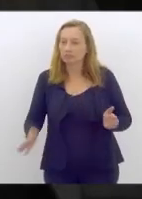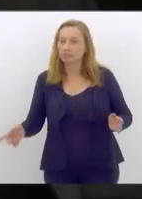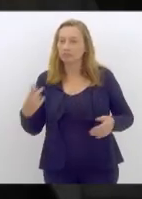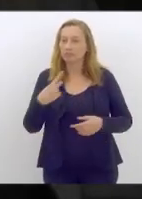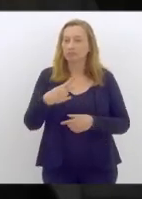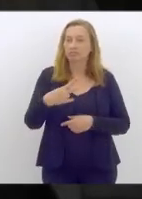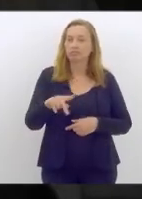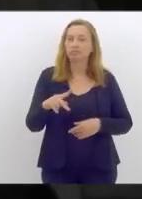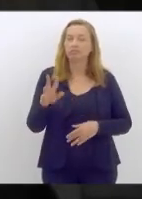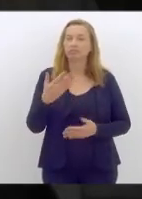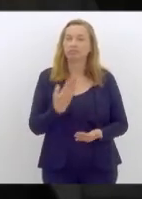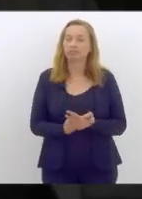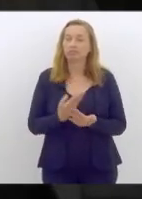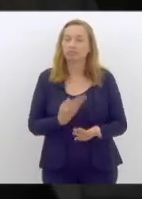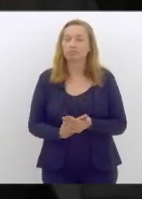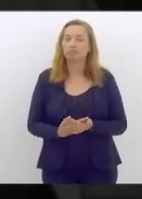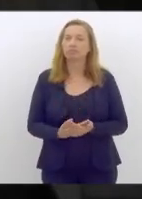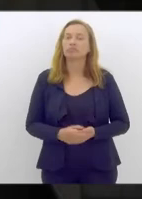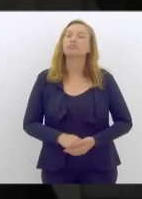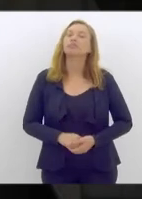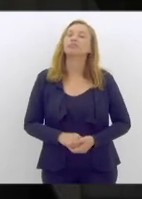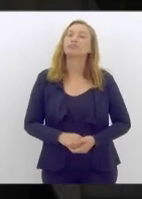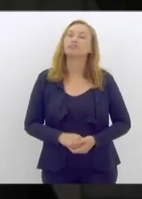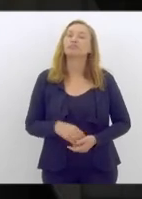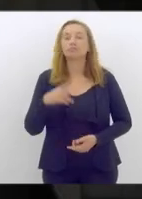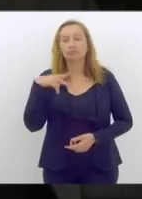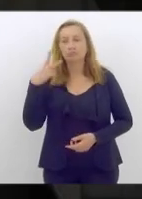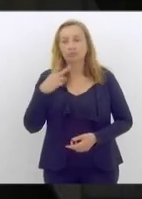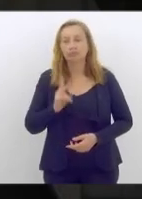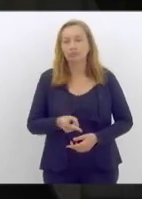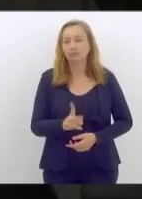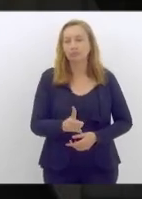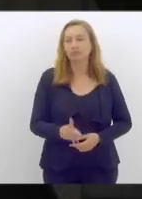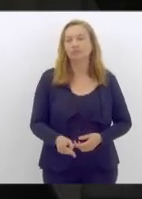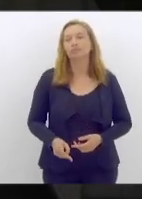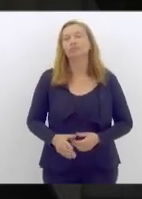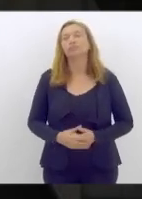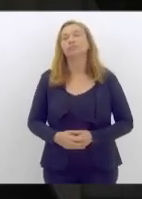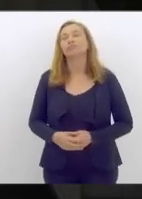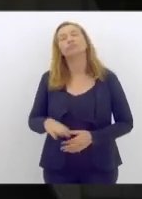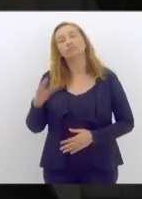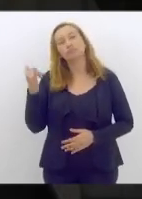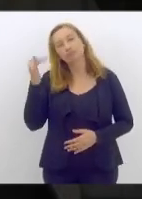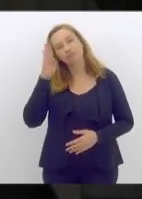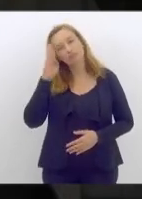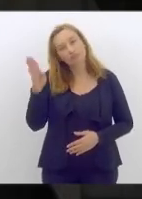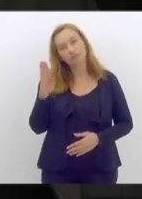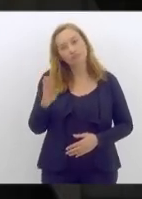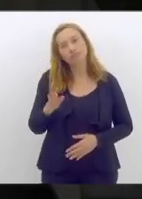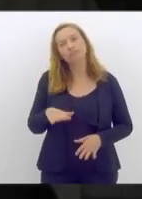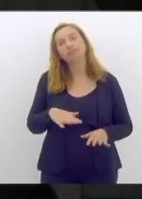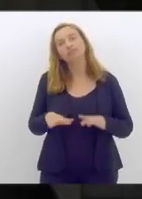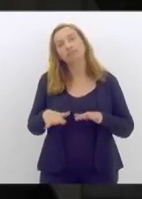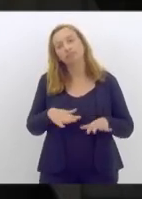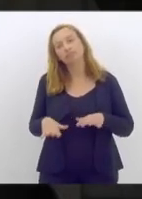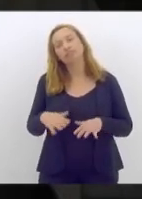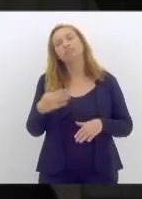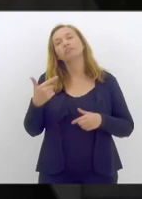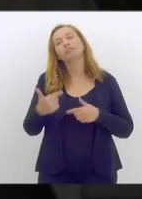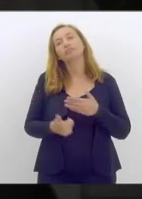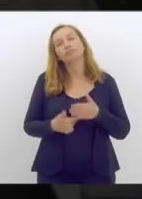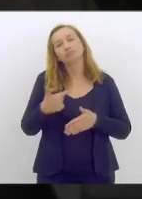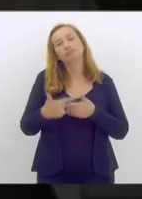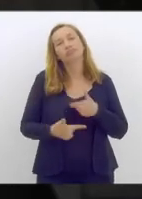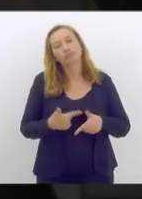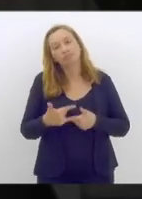a assistência estudantil as políticas de permanência tem um quadro de pé essencial que é a mobilidade e a nossa luta que